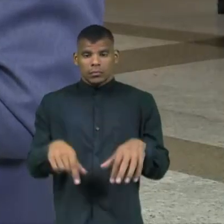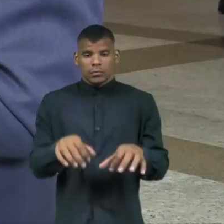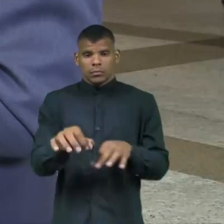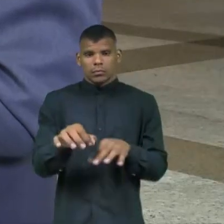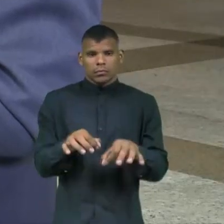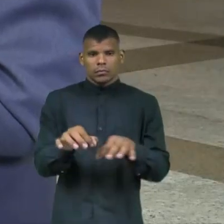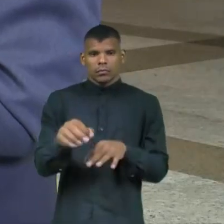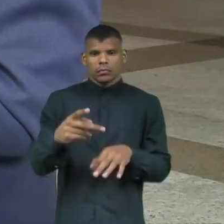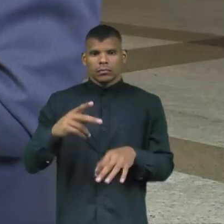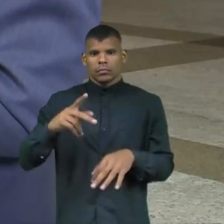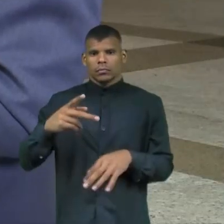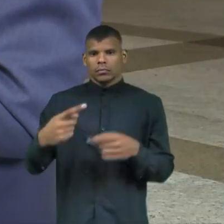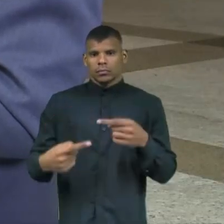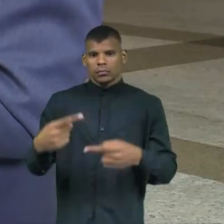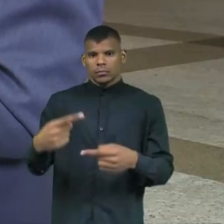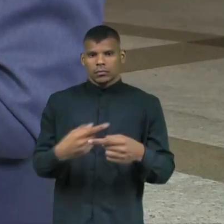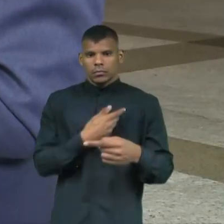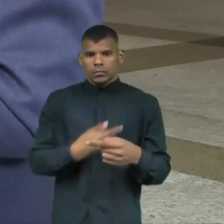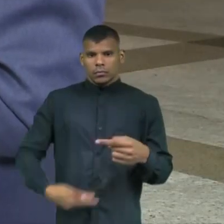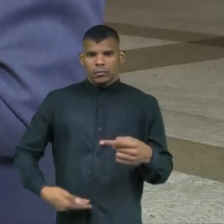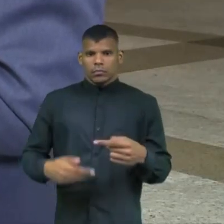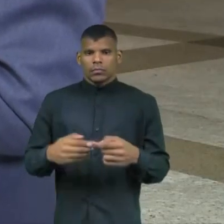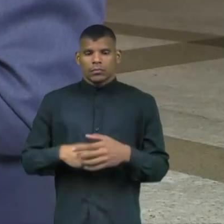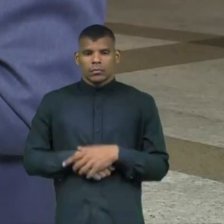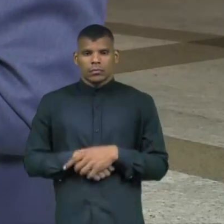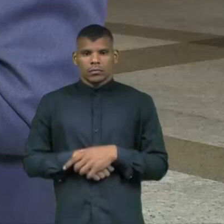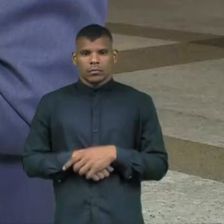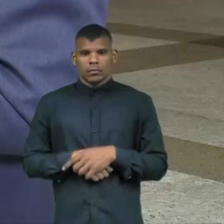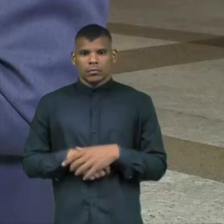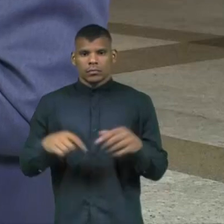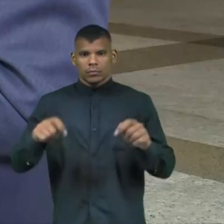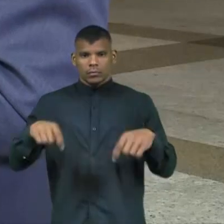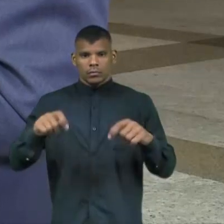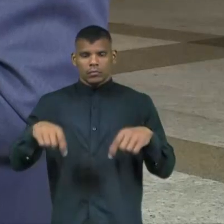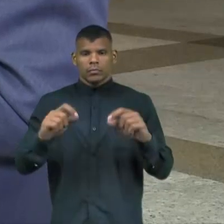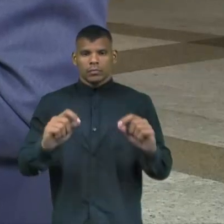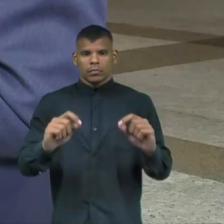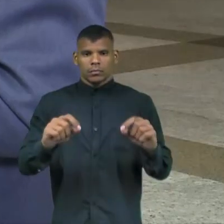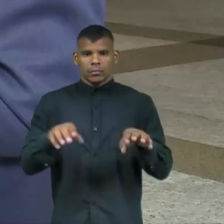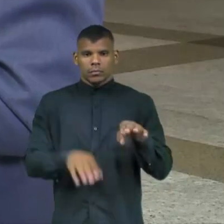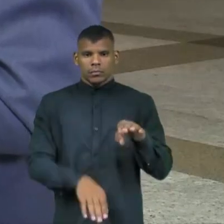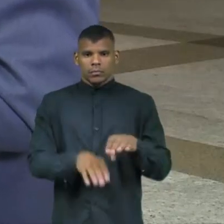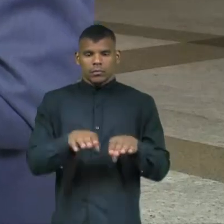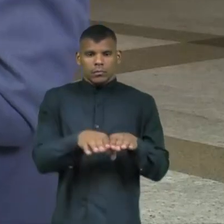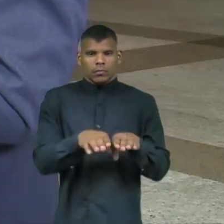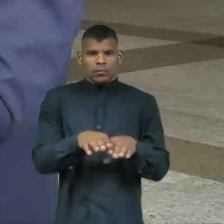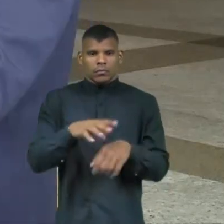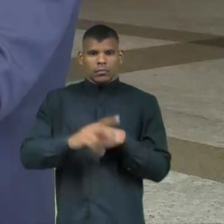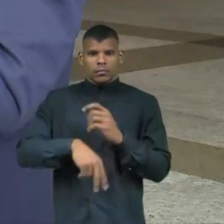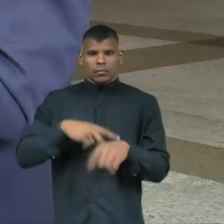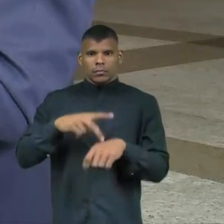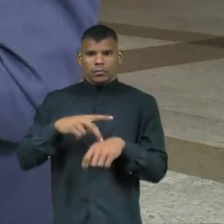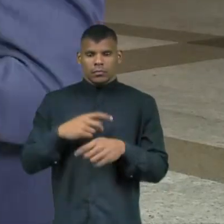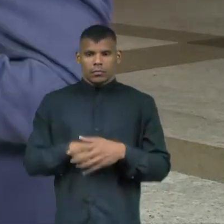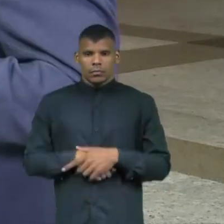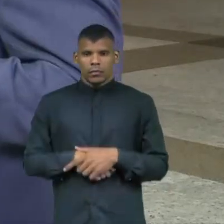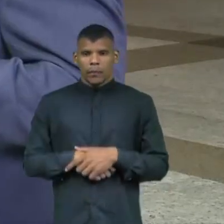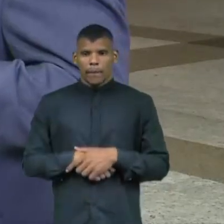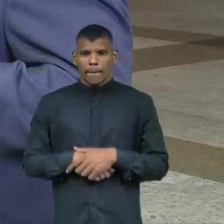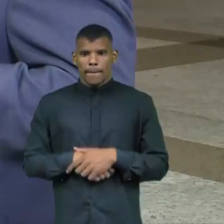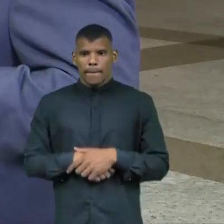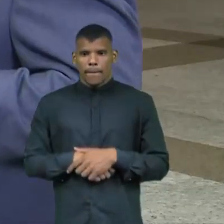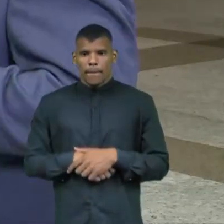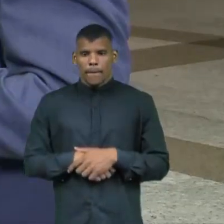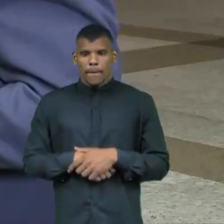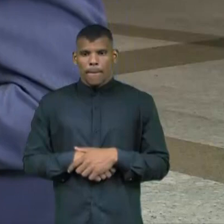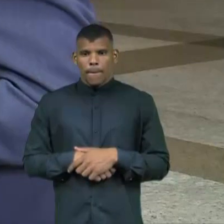públicas, na concepção de políticas públicas que possam dirimir as desigualdades colocadas no país. Muito bem. E, evidentemente, vai